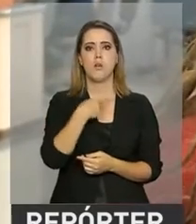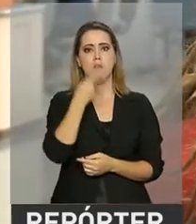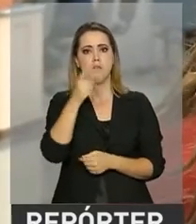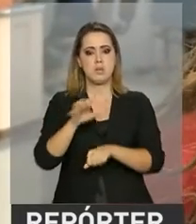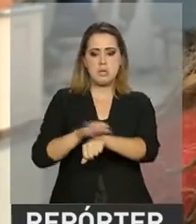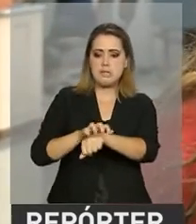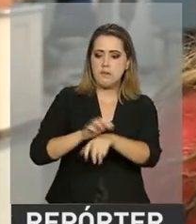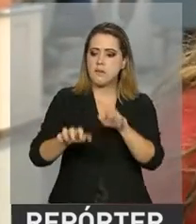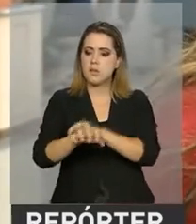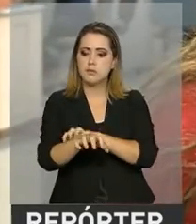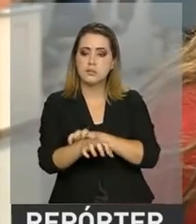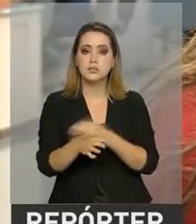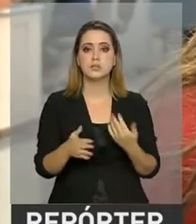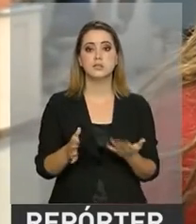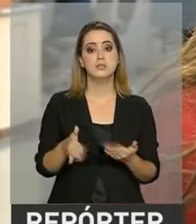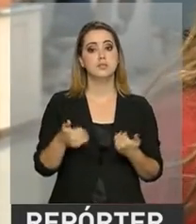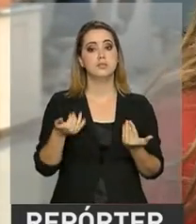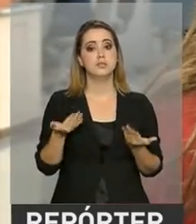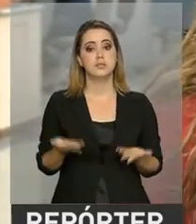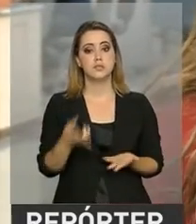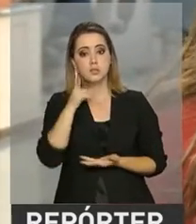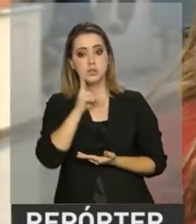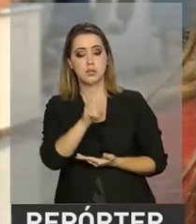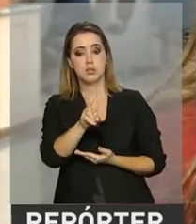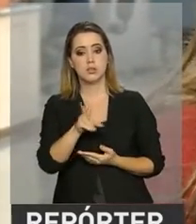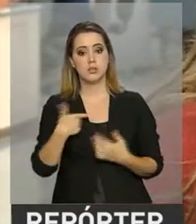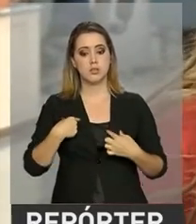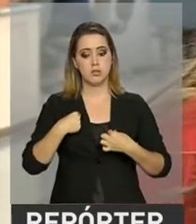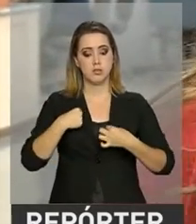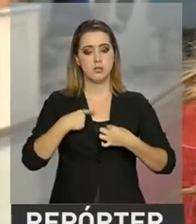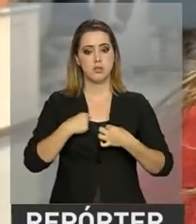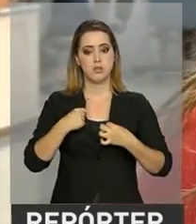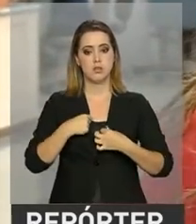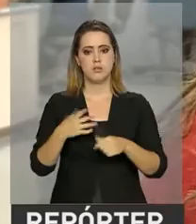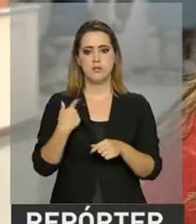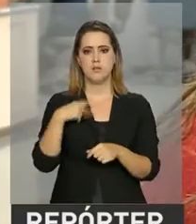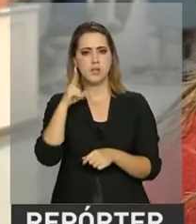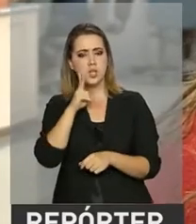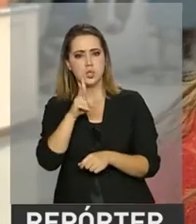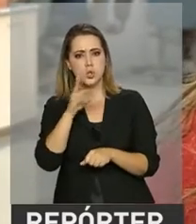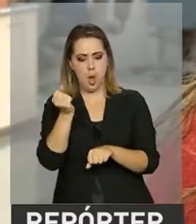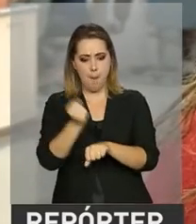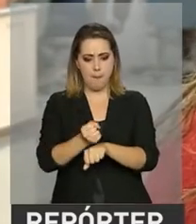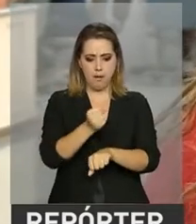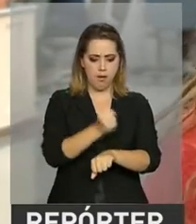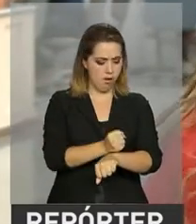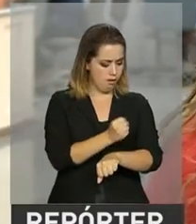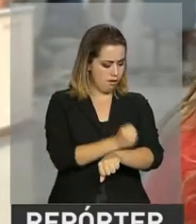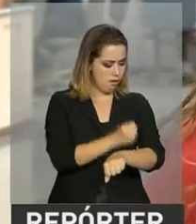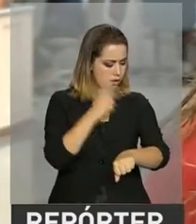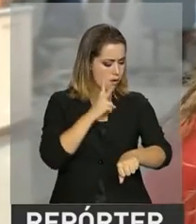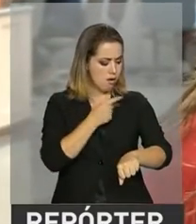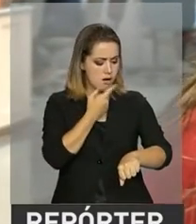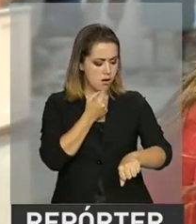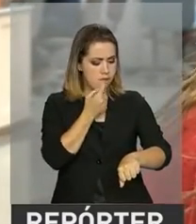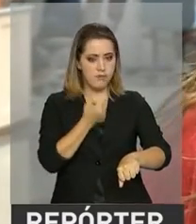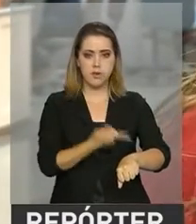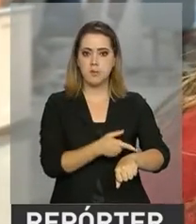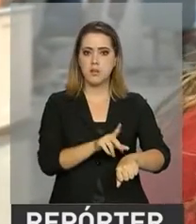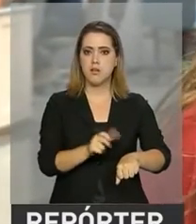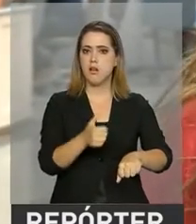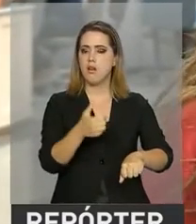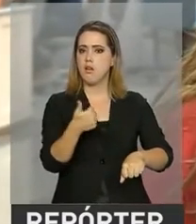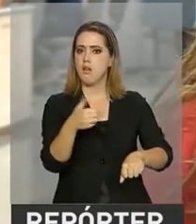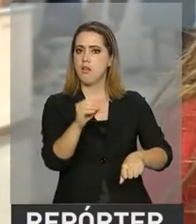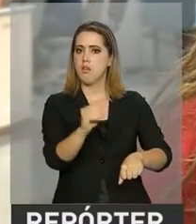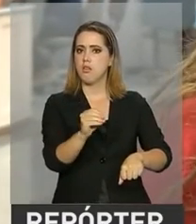se coçando. E eu levantei a camiseta, vi que tinha algumas marcas vermelhas e que, assim, em questão de 10 minutos, essas marcas